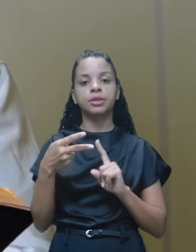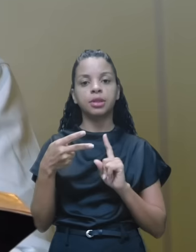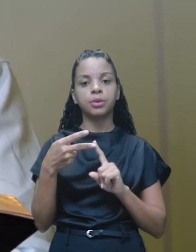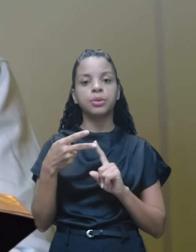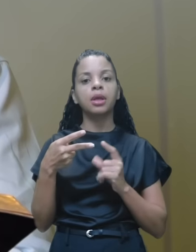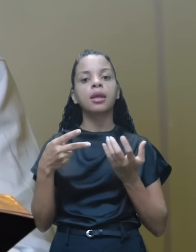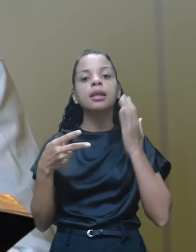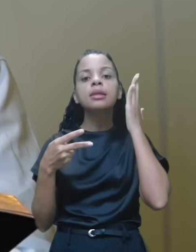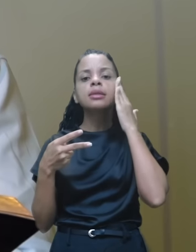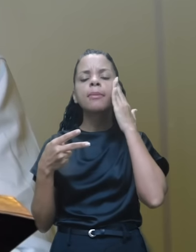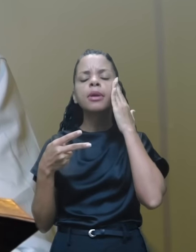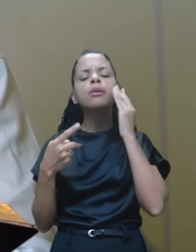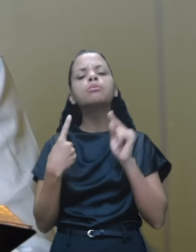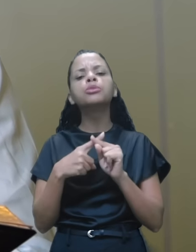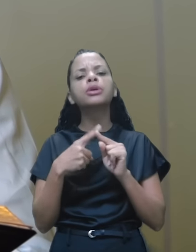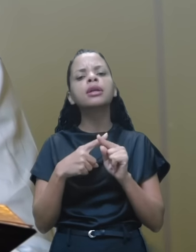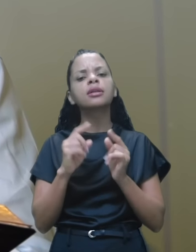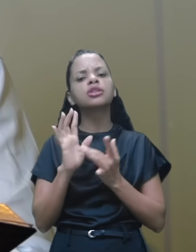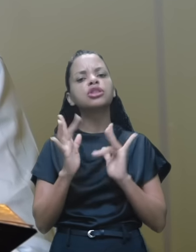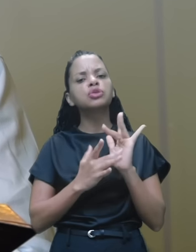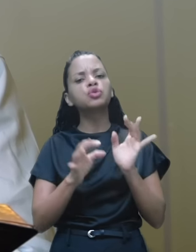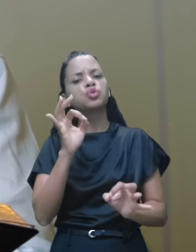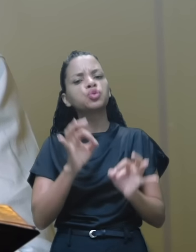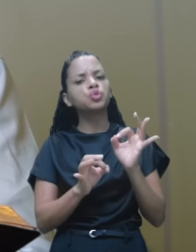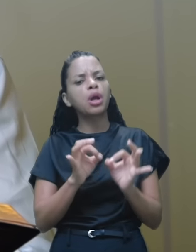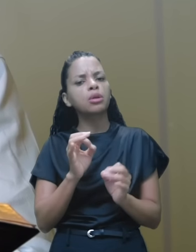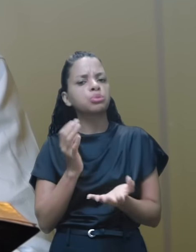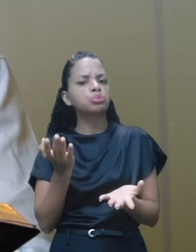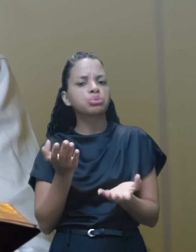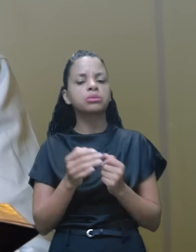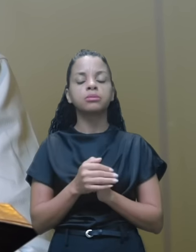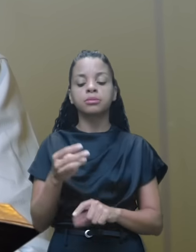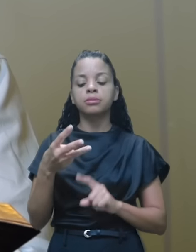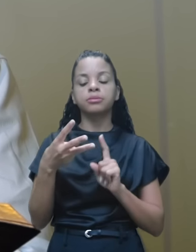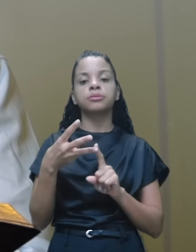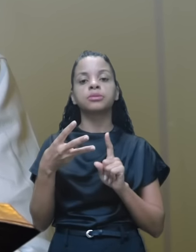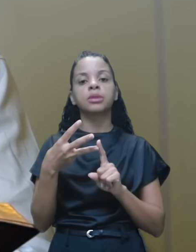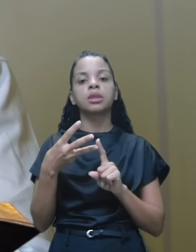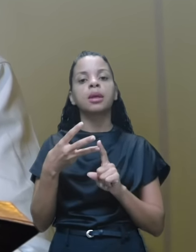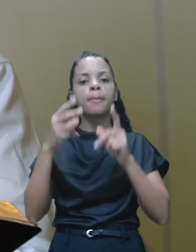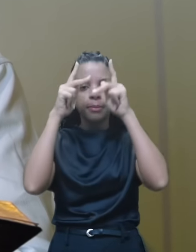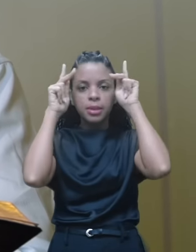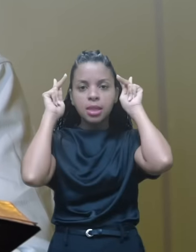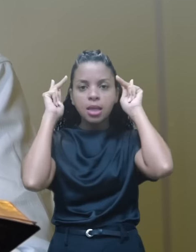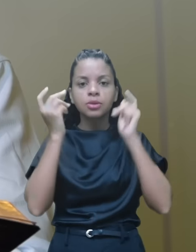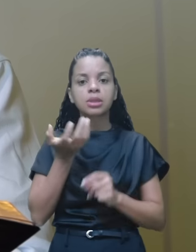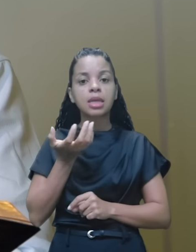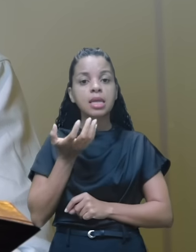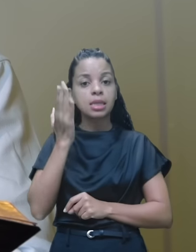havia feito para estar ali, então, naquela situação. E, por último, ele queria saber o que era a